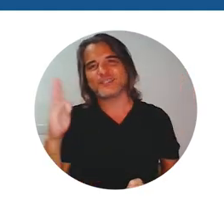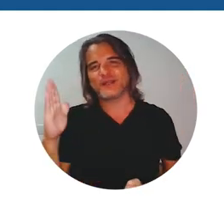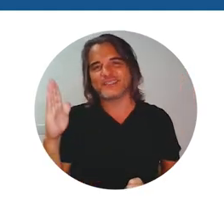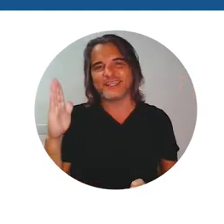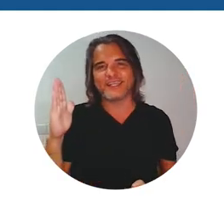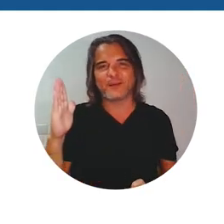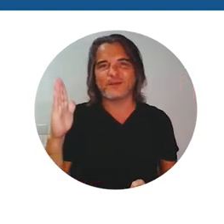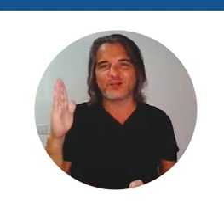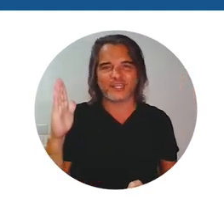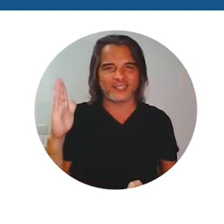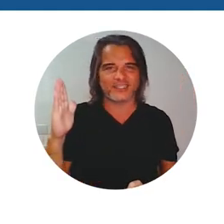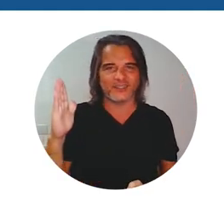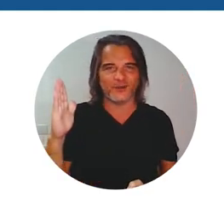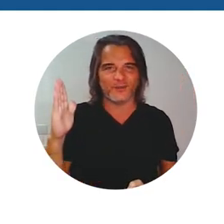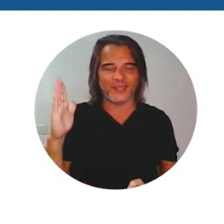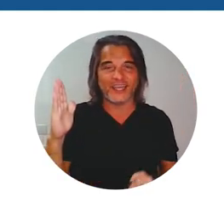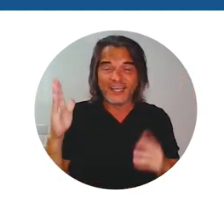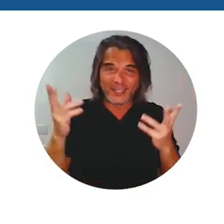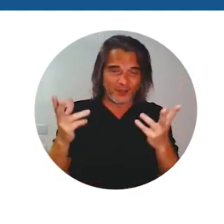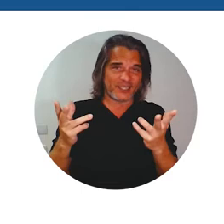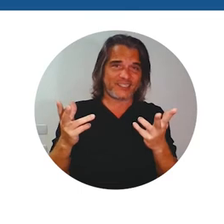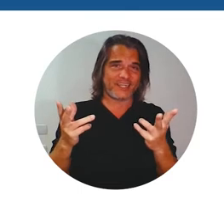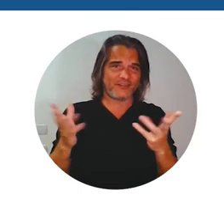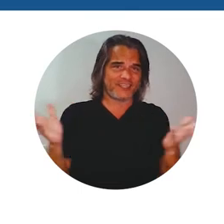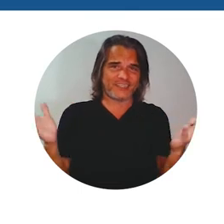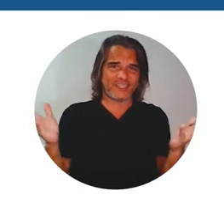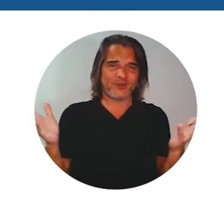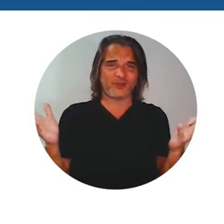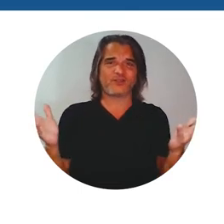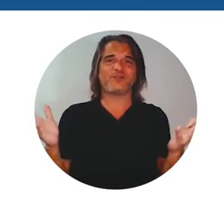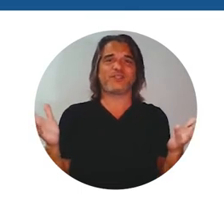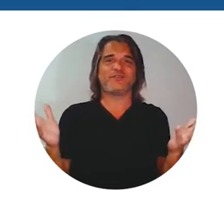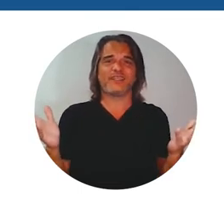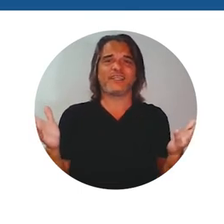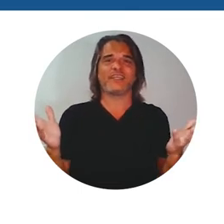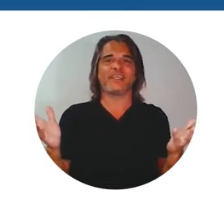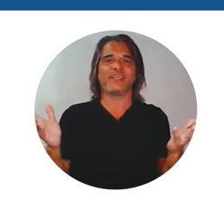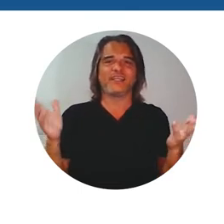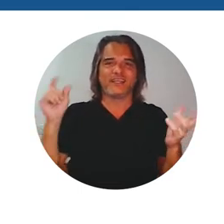quanto mais para a esquerda, pior a questão, né? Então, o que esse gráfico está dizendo é,